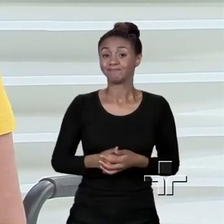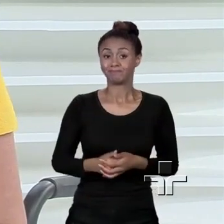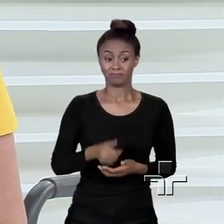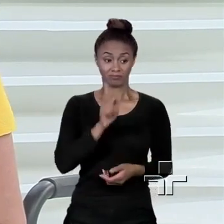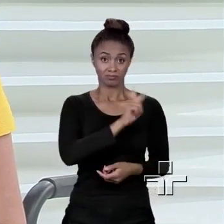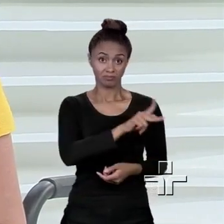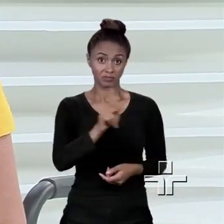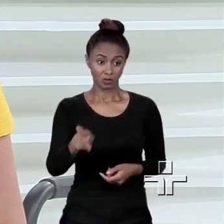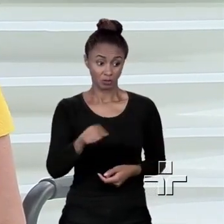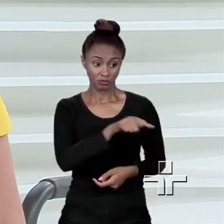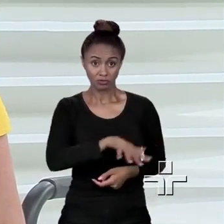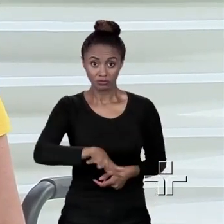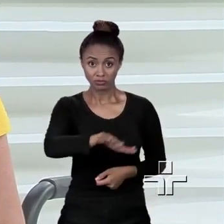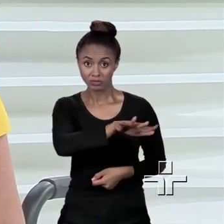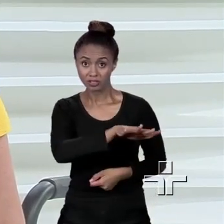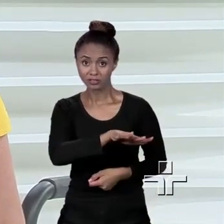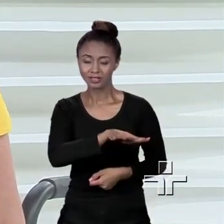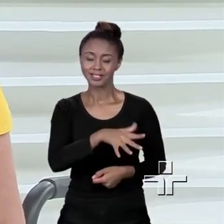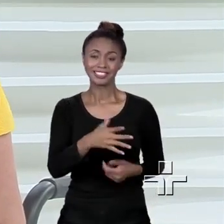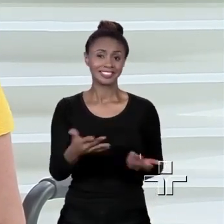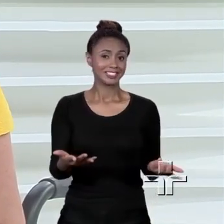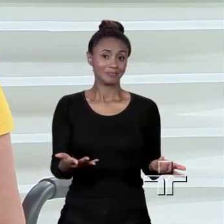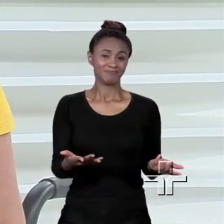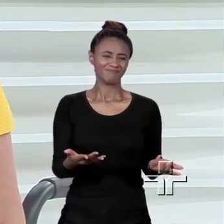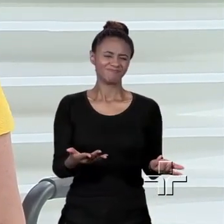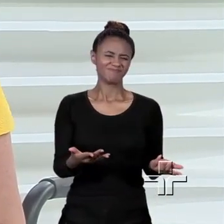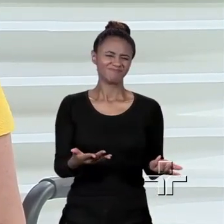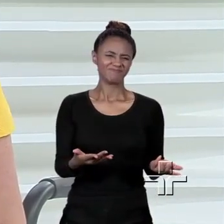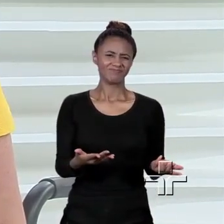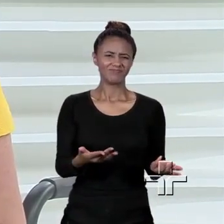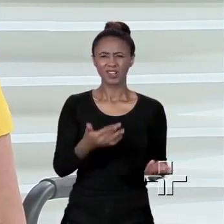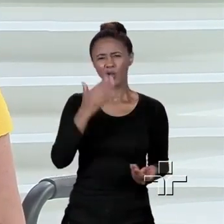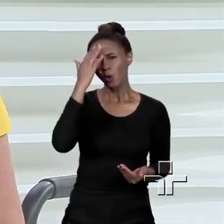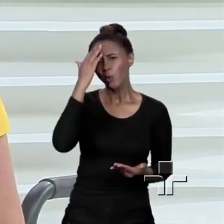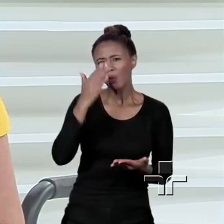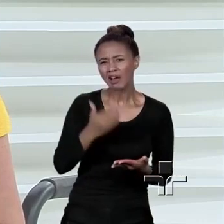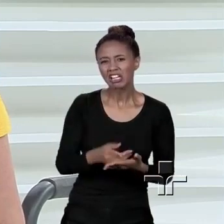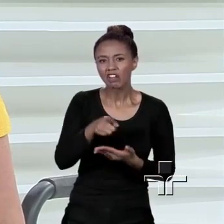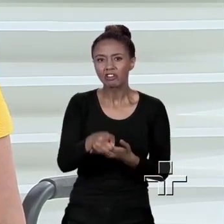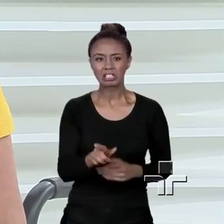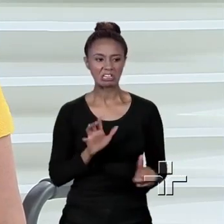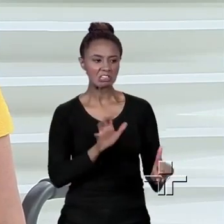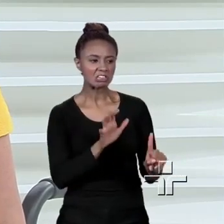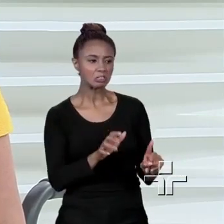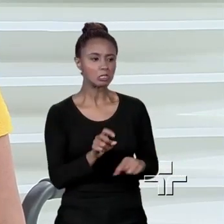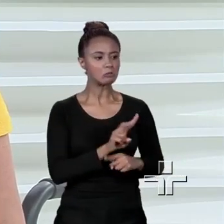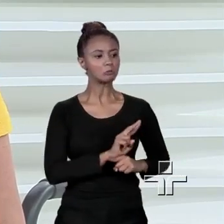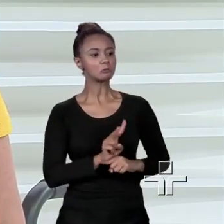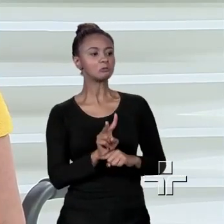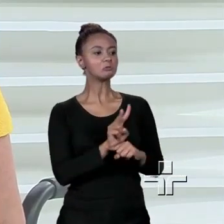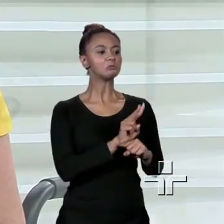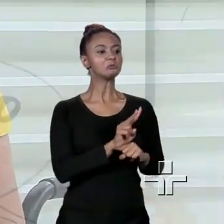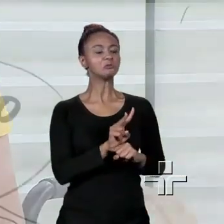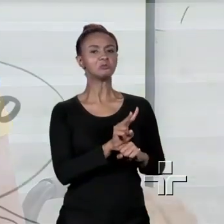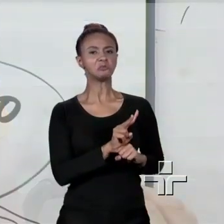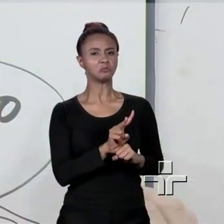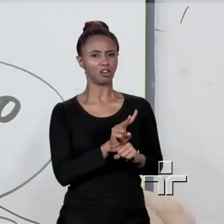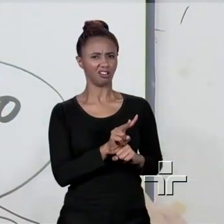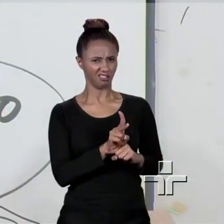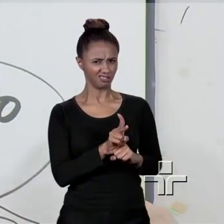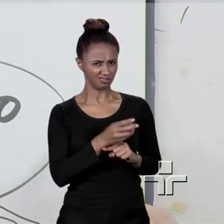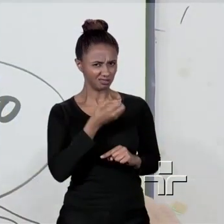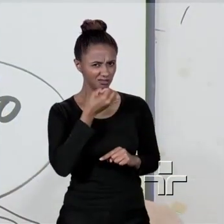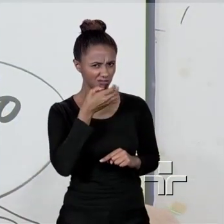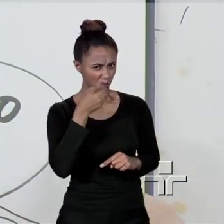professores, eu não acho que você perseguir, monitorar professor desse jeito possa ser uma